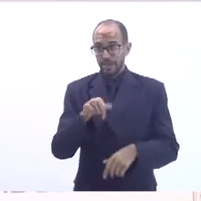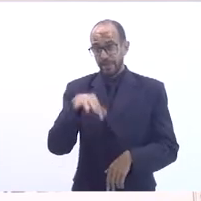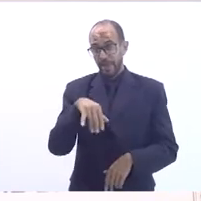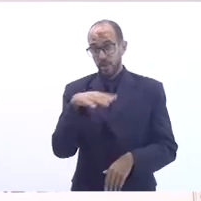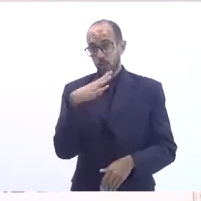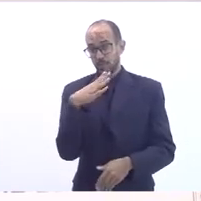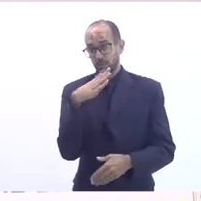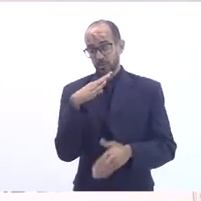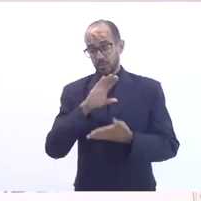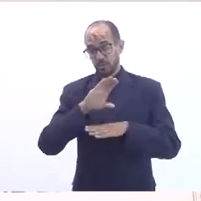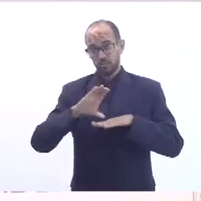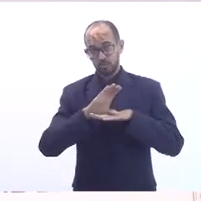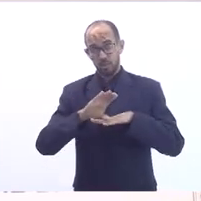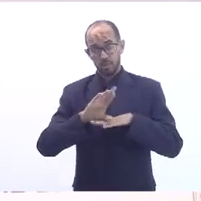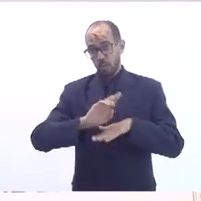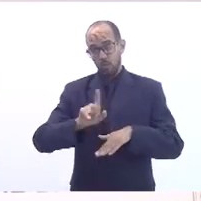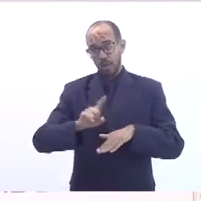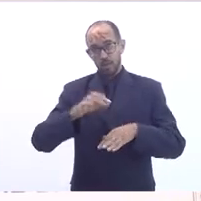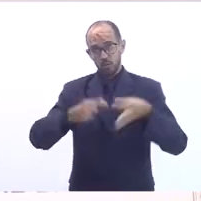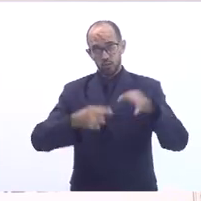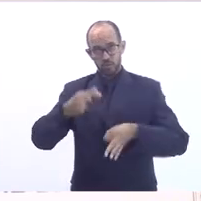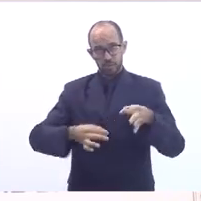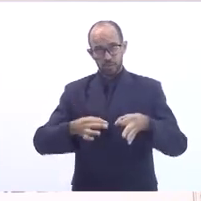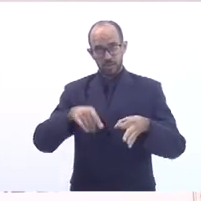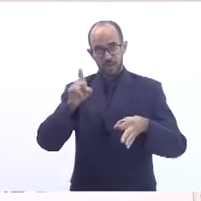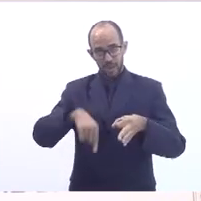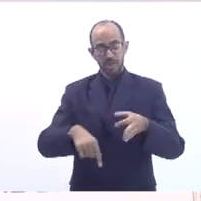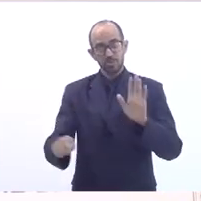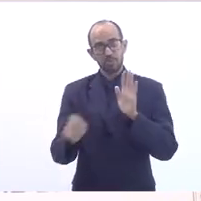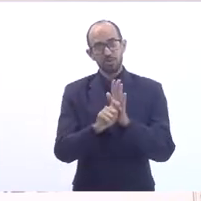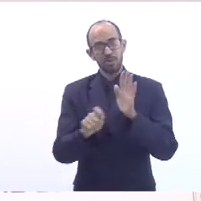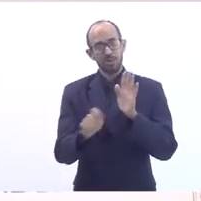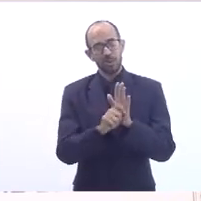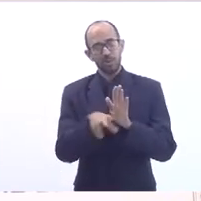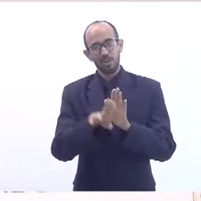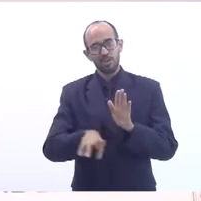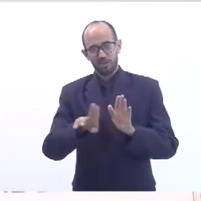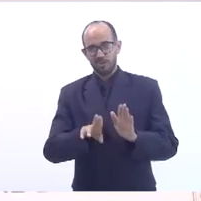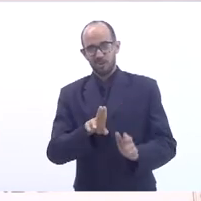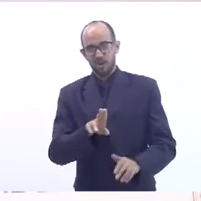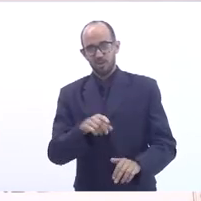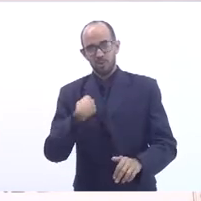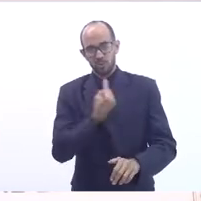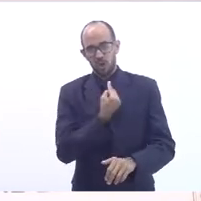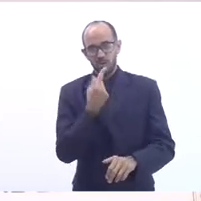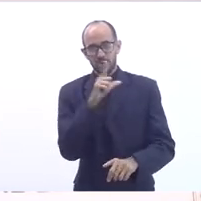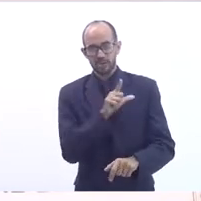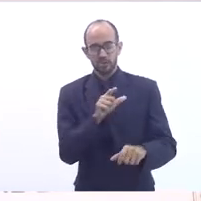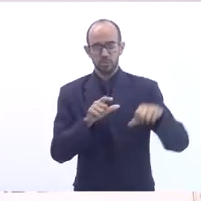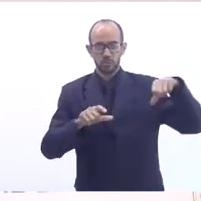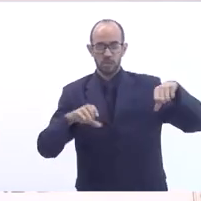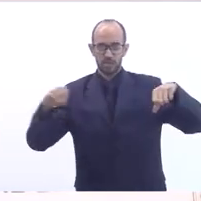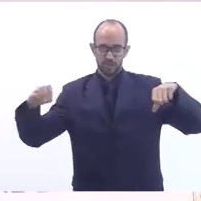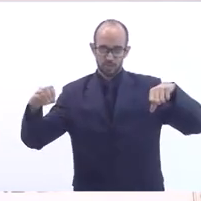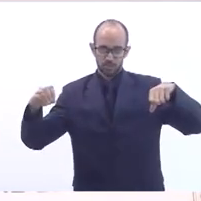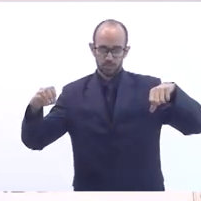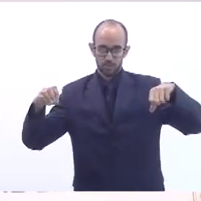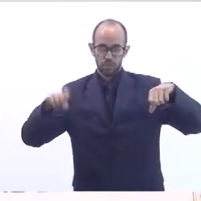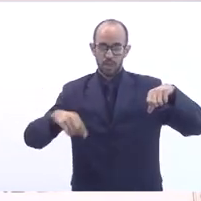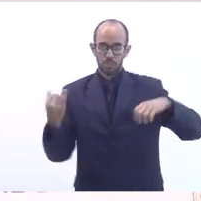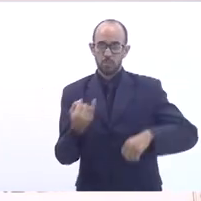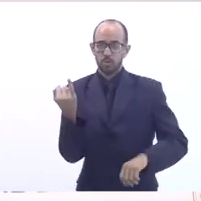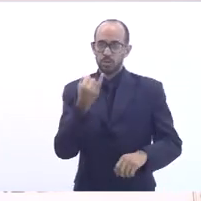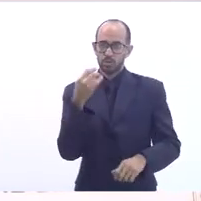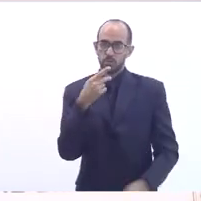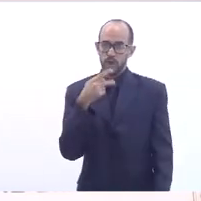Brasil não era o promotor não eram juízes eram os maconheiros os maconheiros e nós ganhamos de 90 Então isso é importante deixar